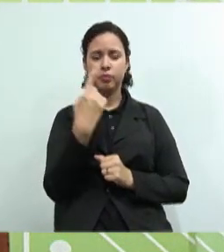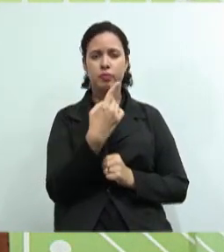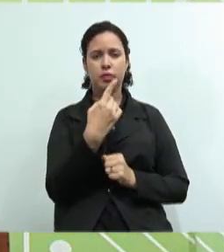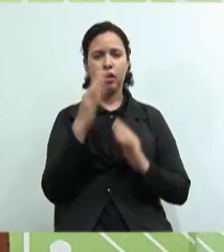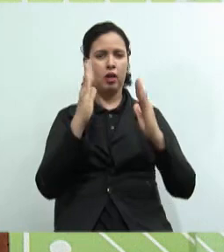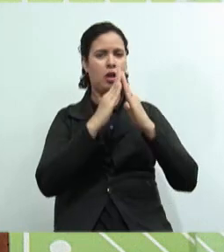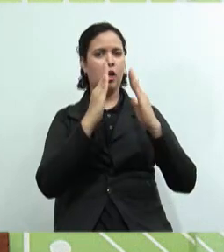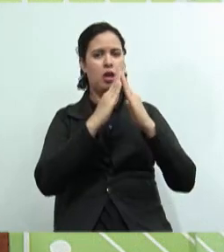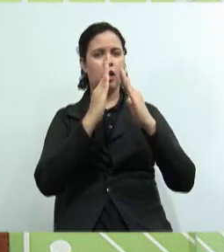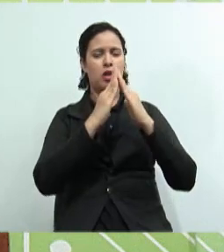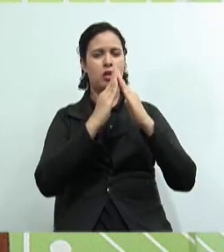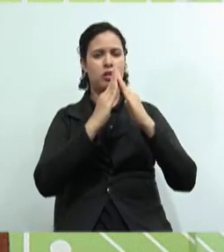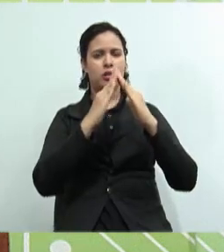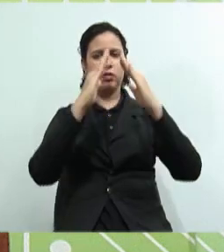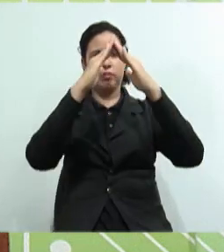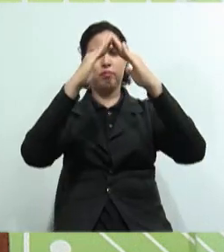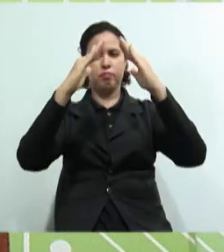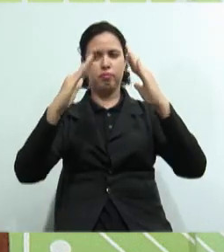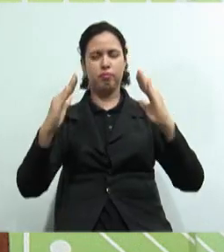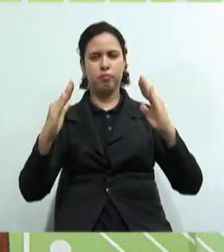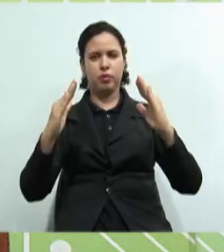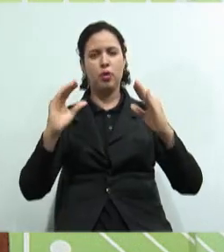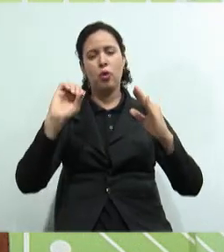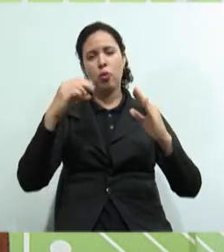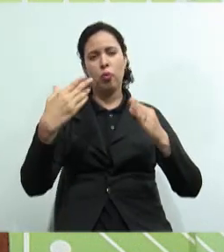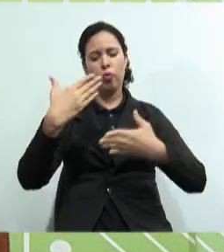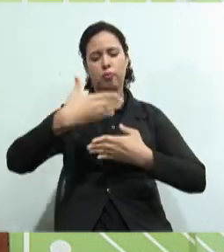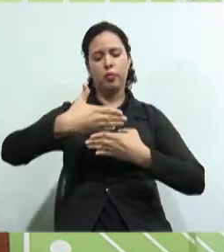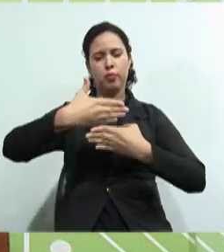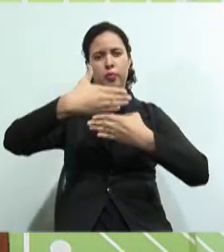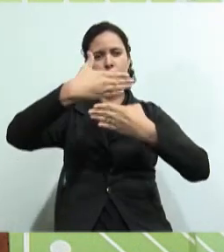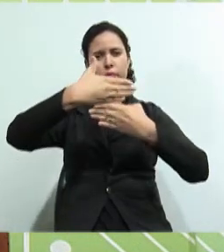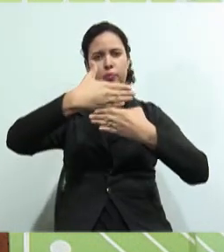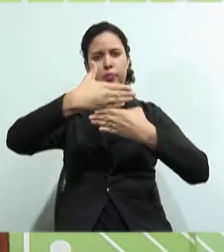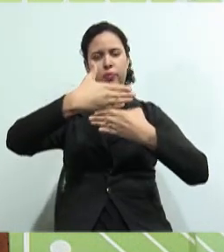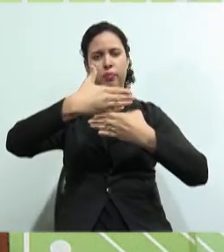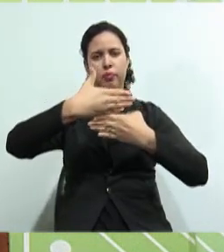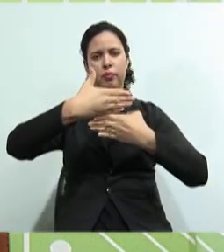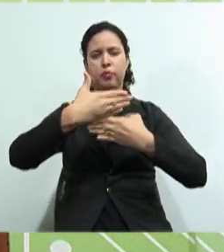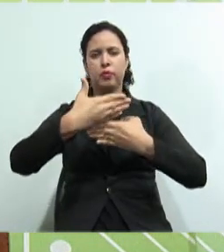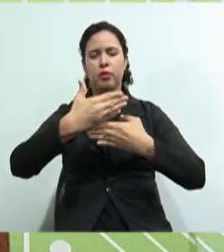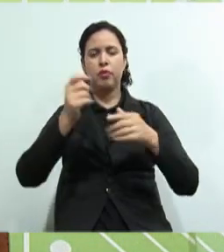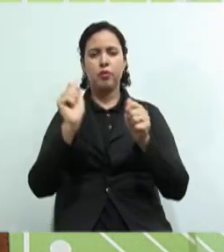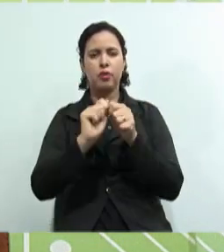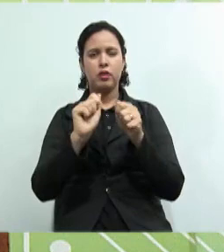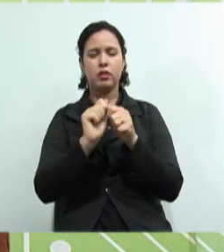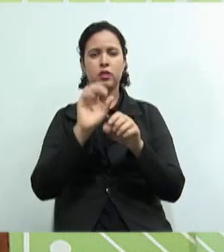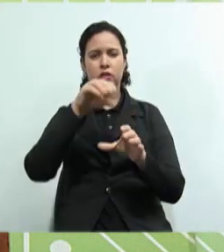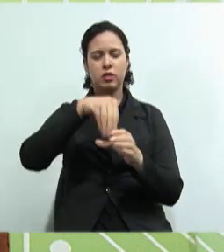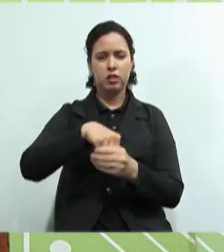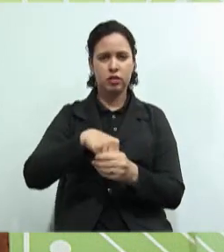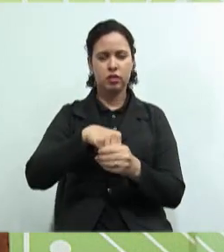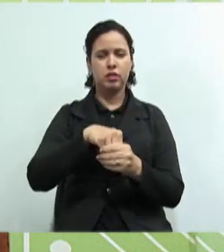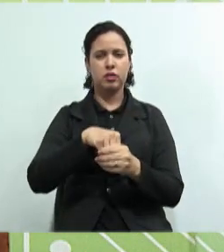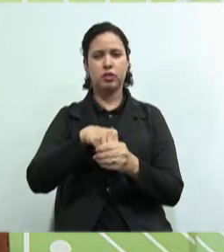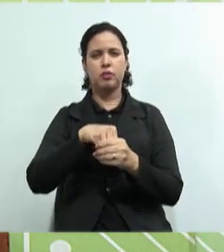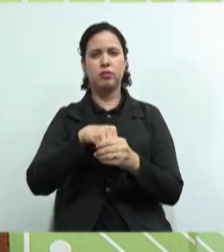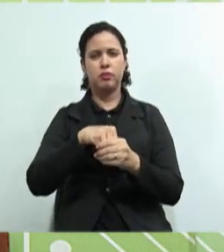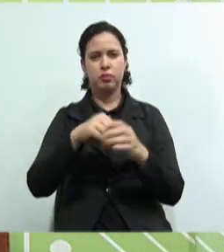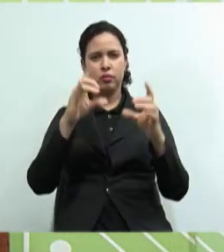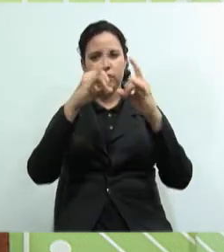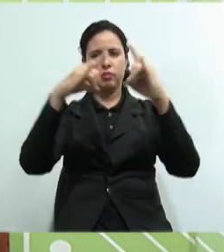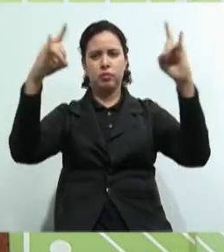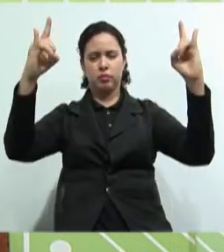ou por que a gente faz tijolos do jeito que nós fazemos hoje? Numa cerâmica, que muitas vezes vai usar um forno a lenha